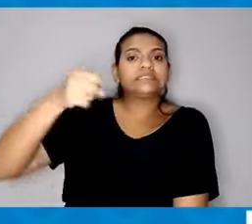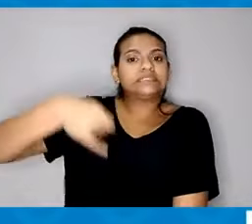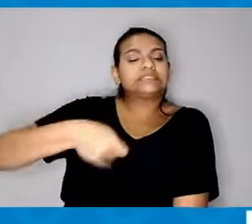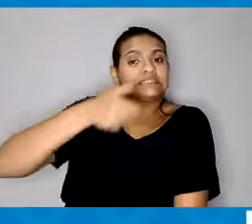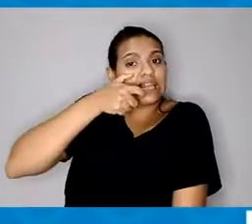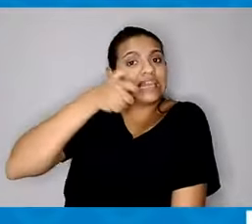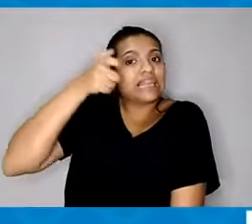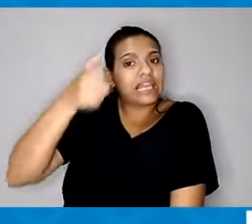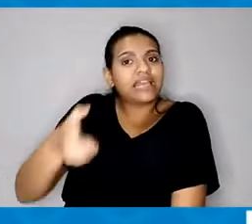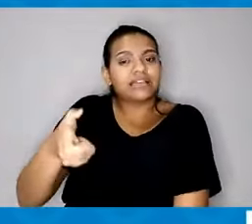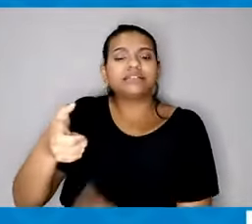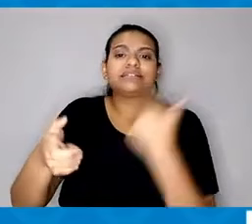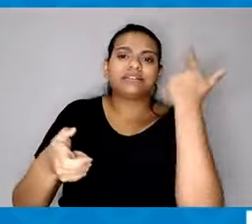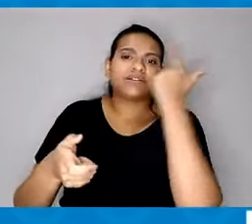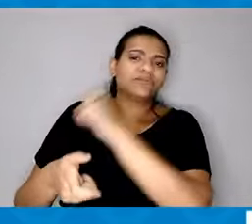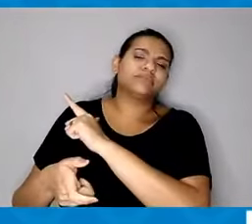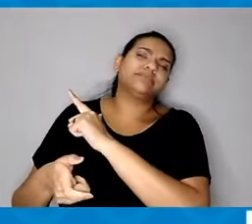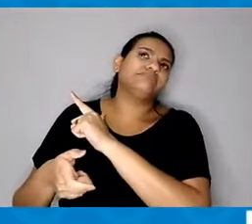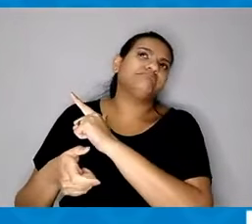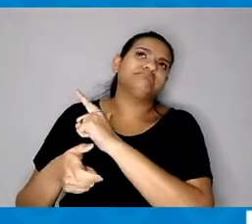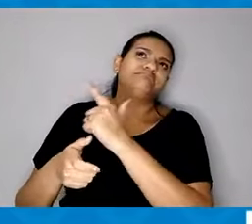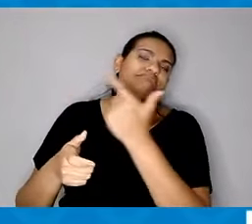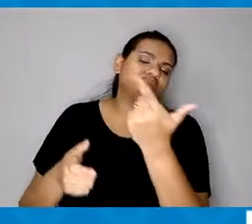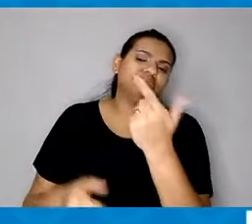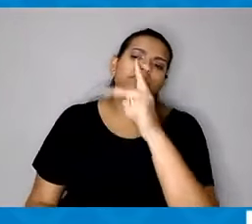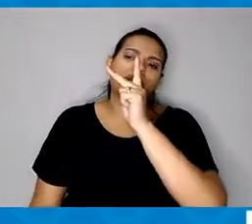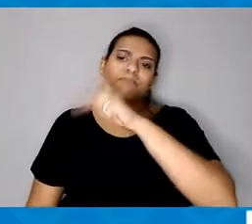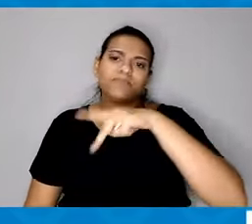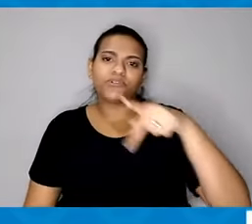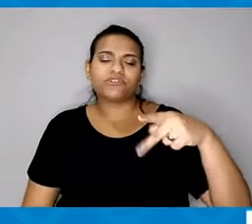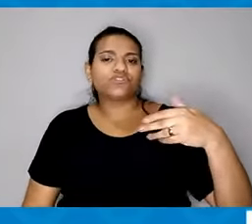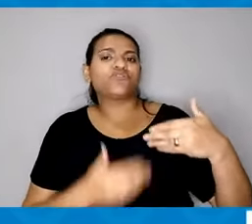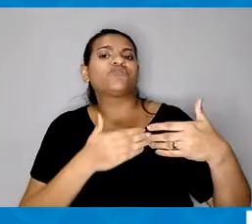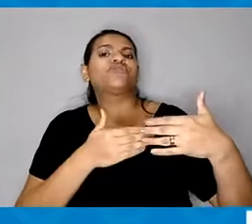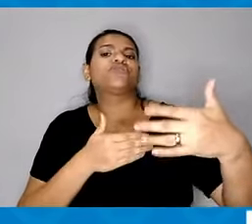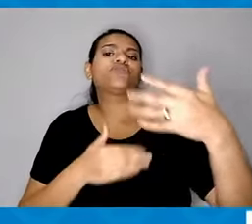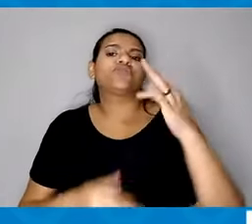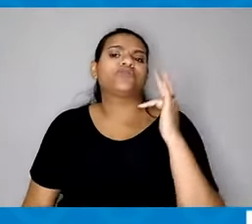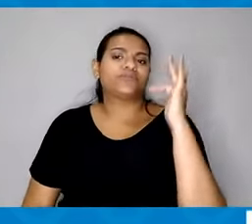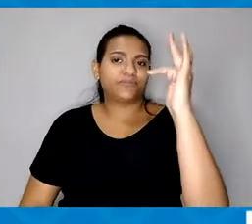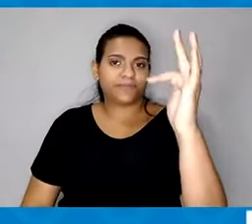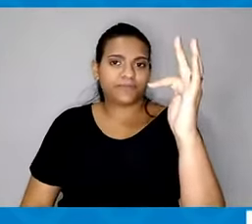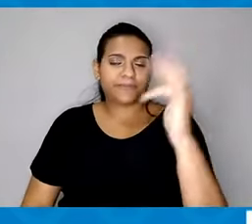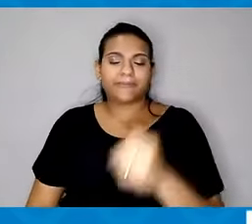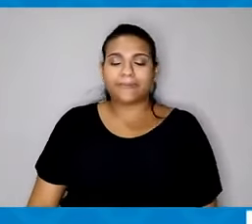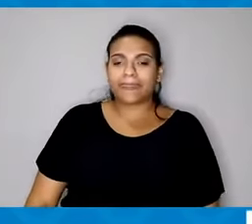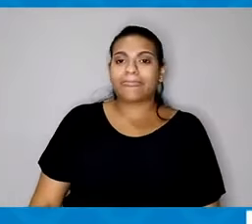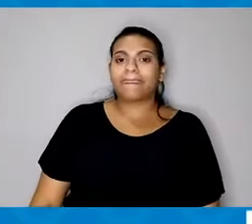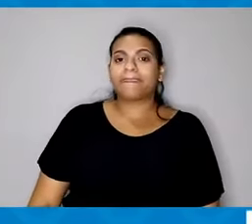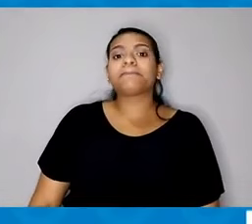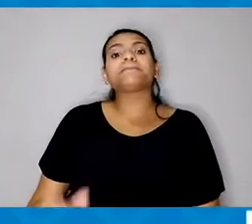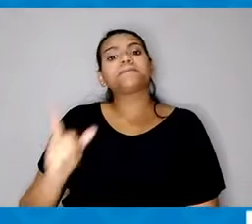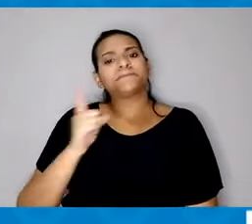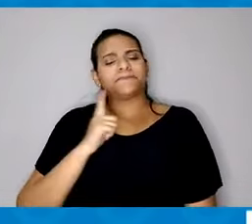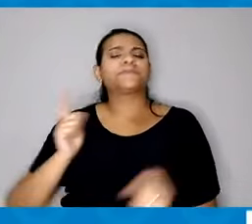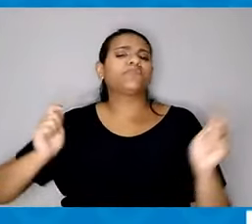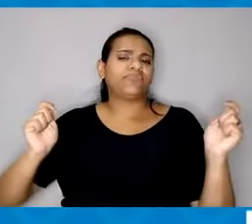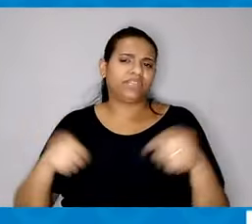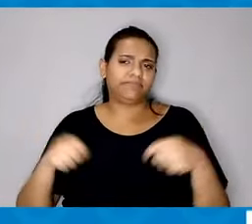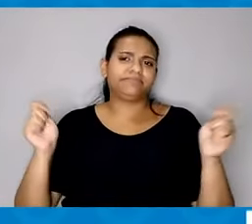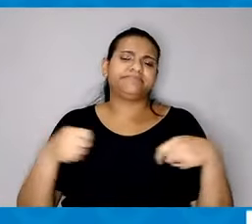serem os pedagogos, os professores do futuro, os educadores do futuro. Eu acho que tem muitas possibilidades, sabe, Isabel, da